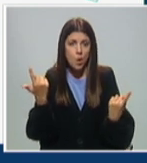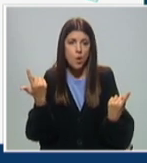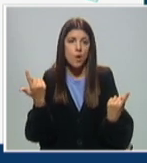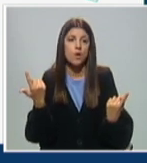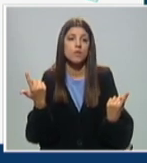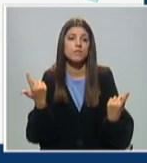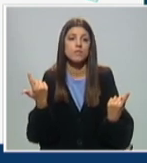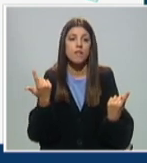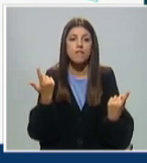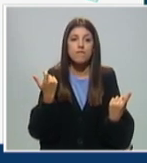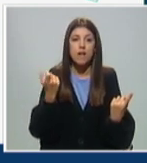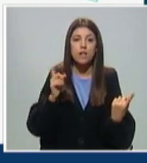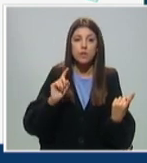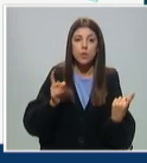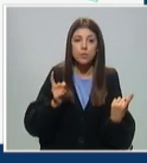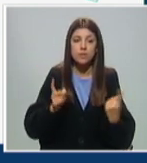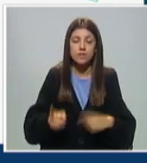só